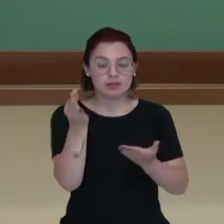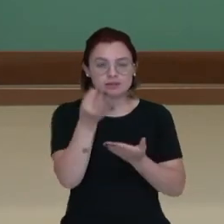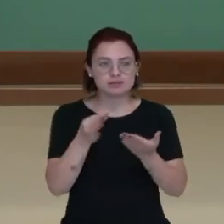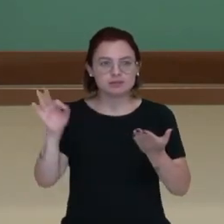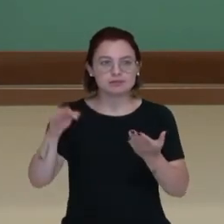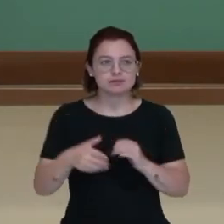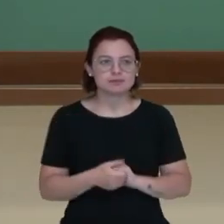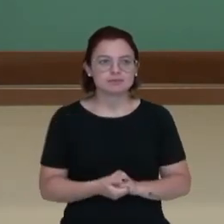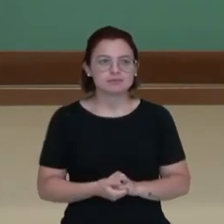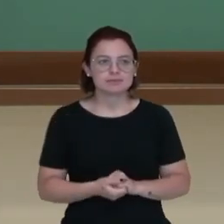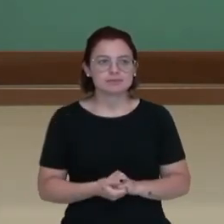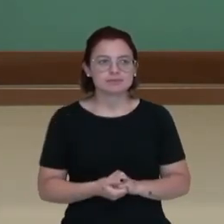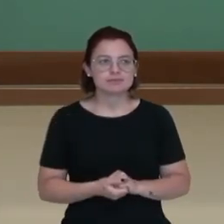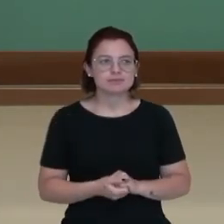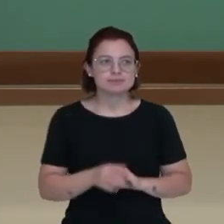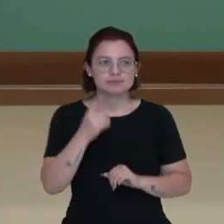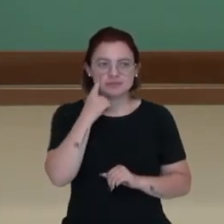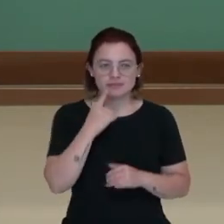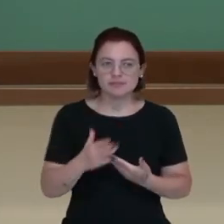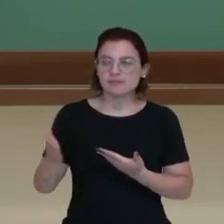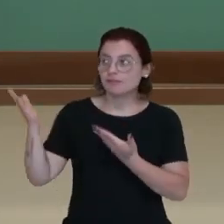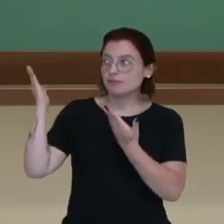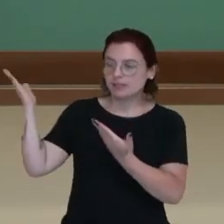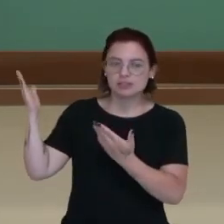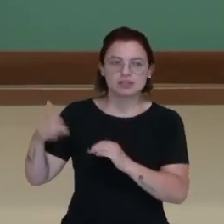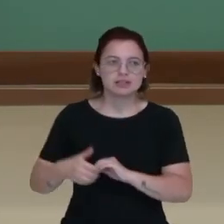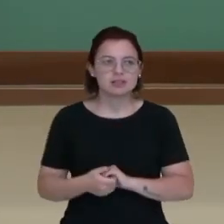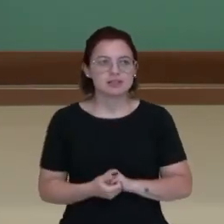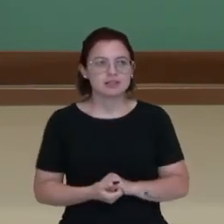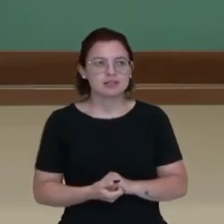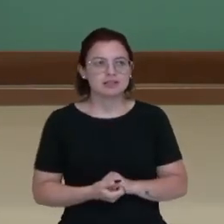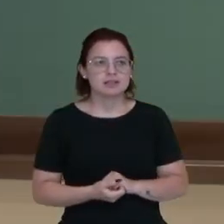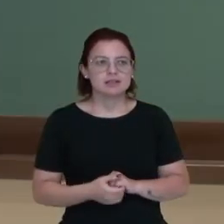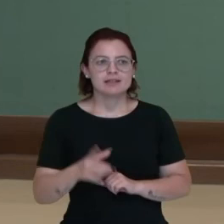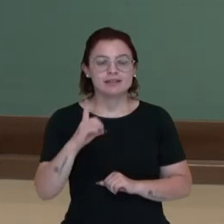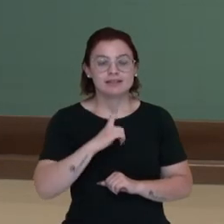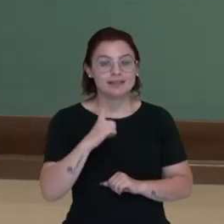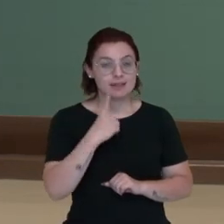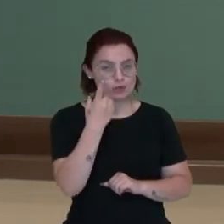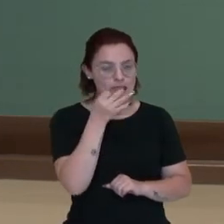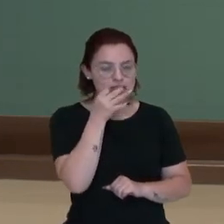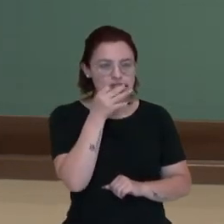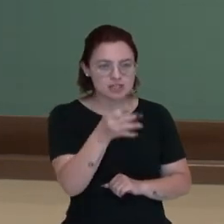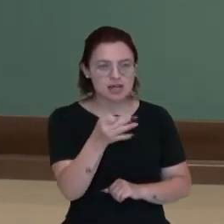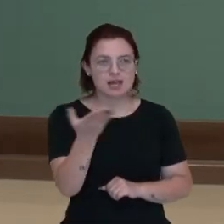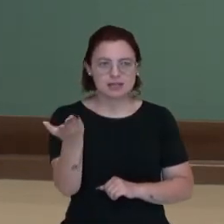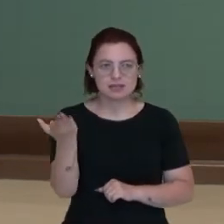tá? Vem aqui na tela, olha aqui, ó. Eu dei essa dica,